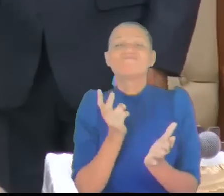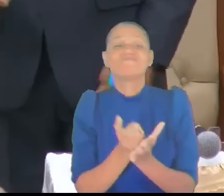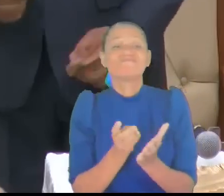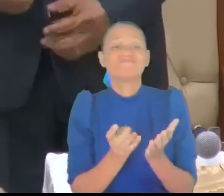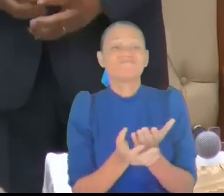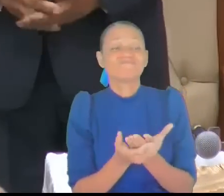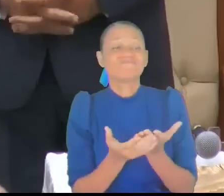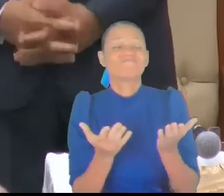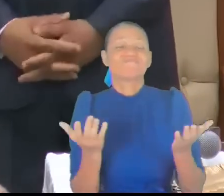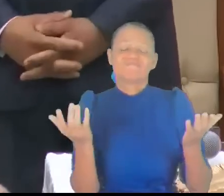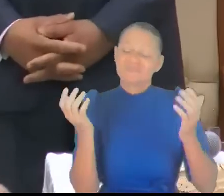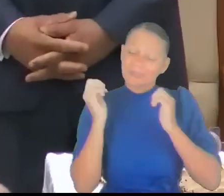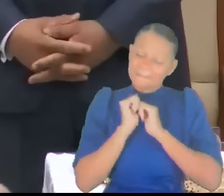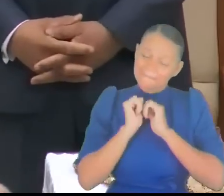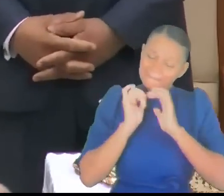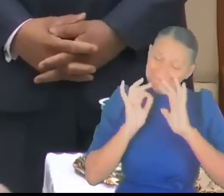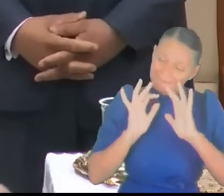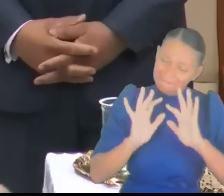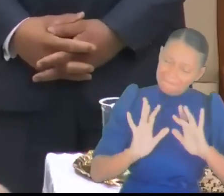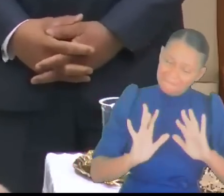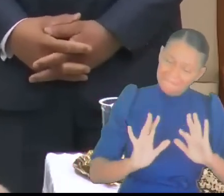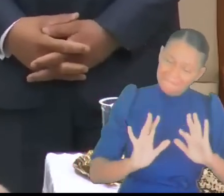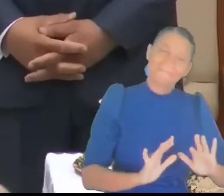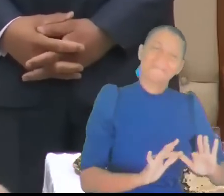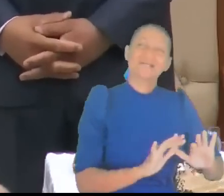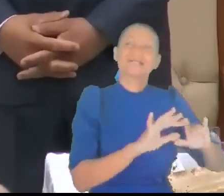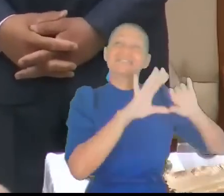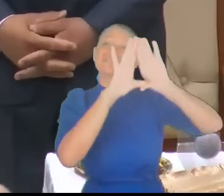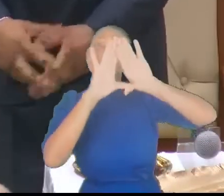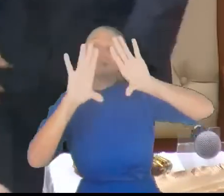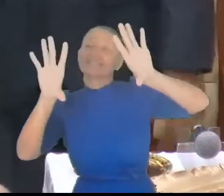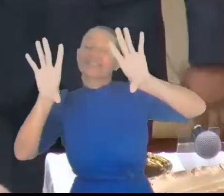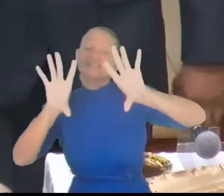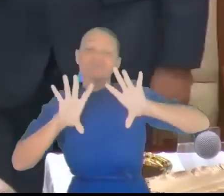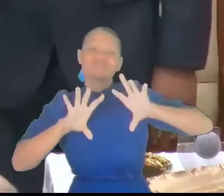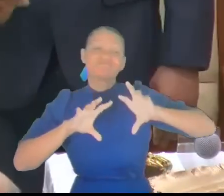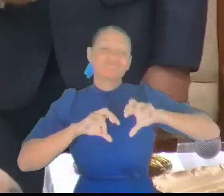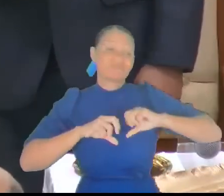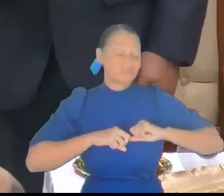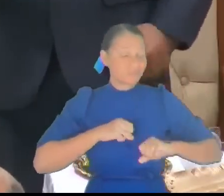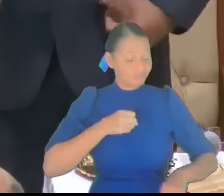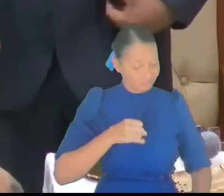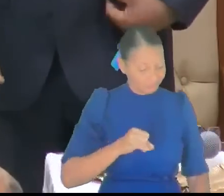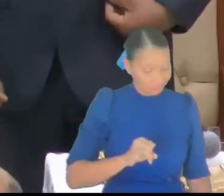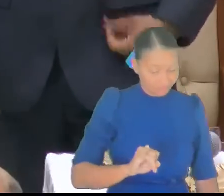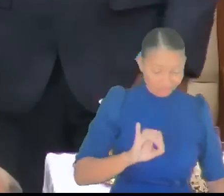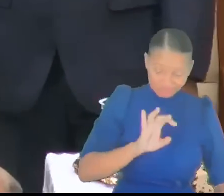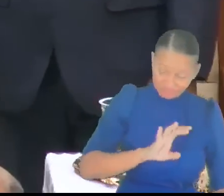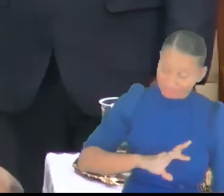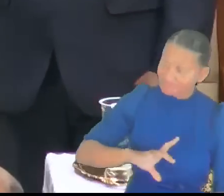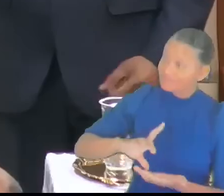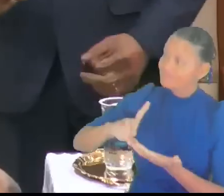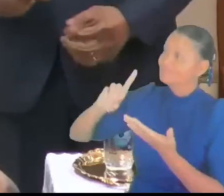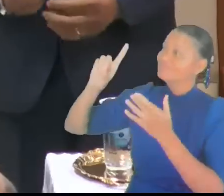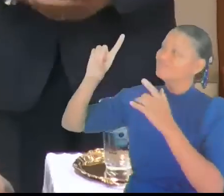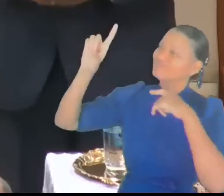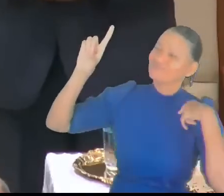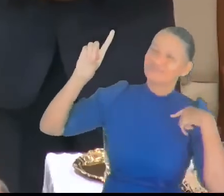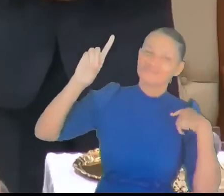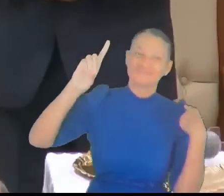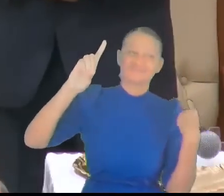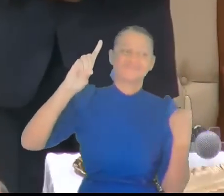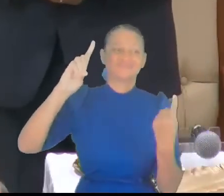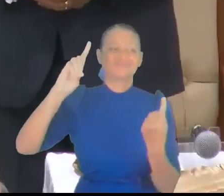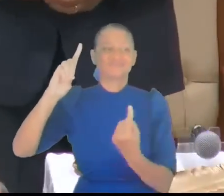para a bênção celeste nos dá. Agora bonito e forte. Se Deus é por